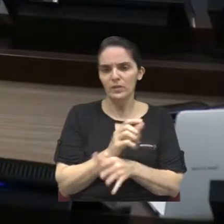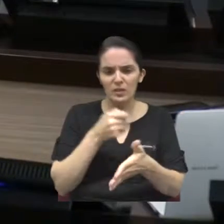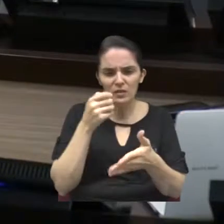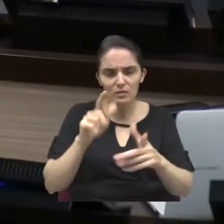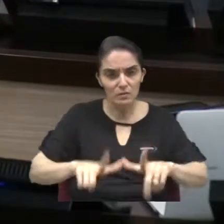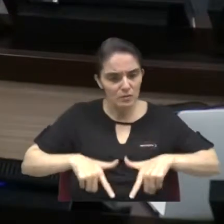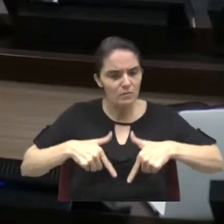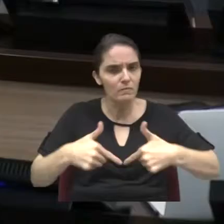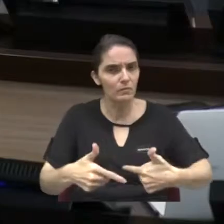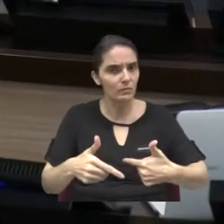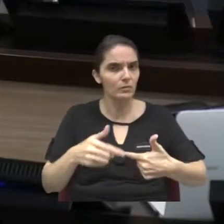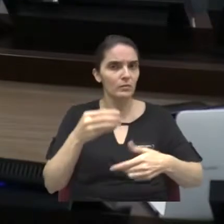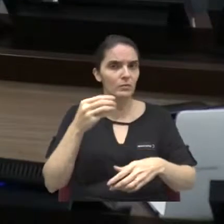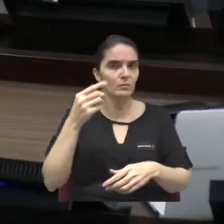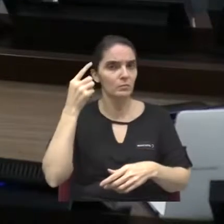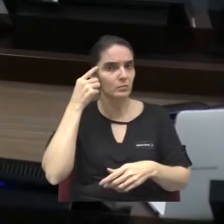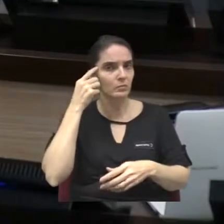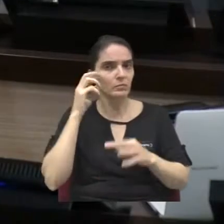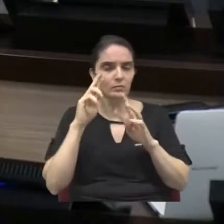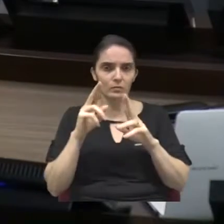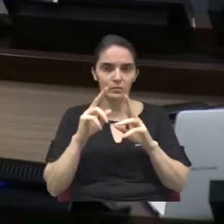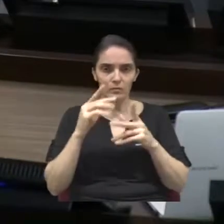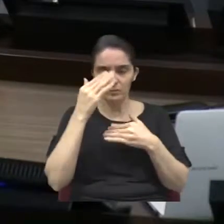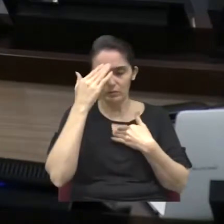alternativa que não fosse essa. Obrigada, presidente.